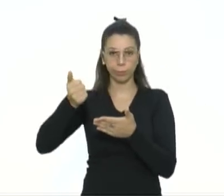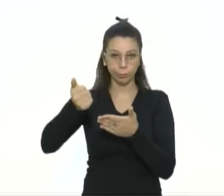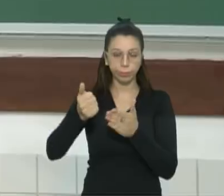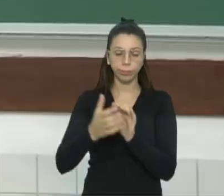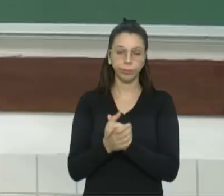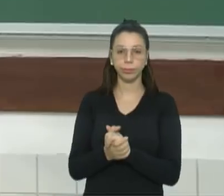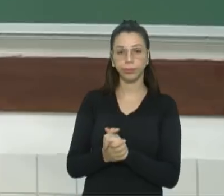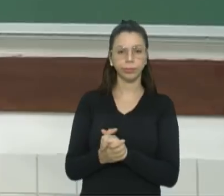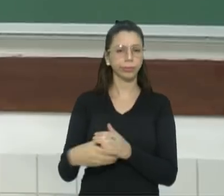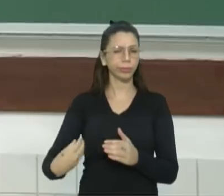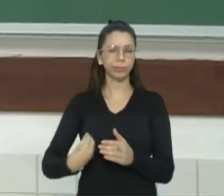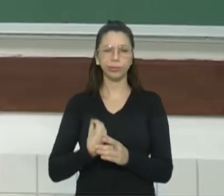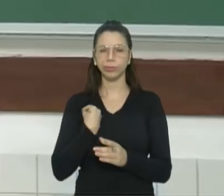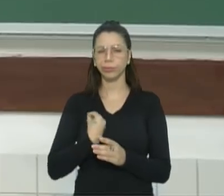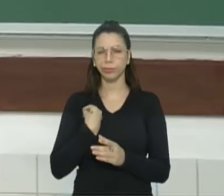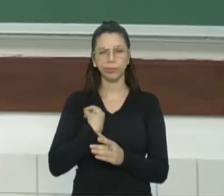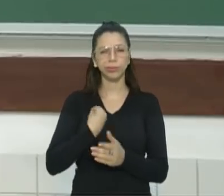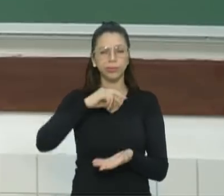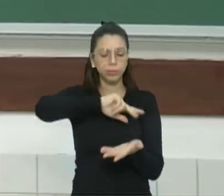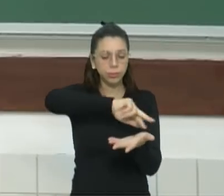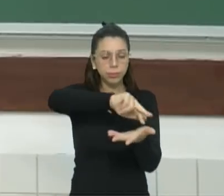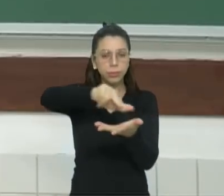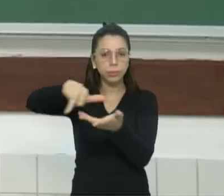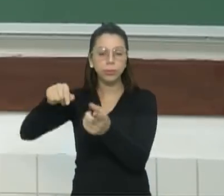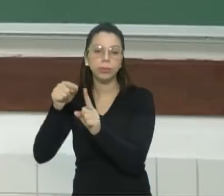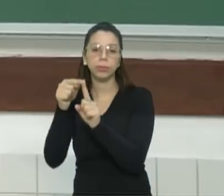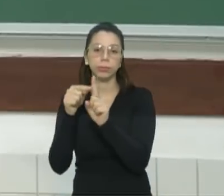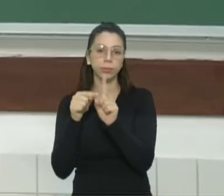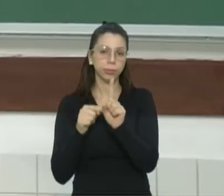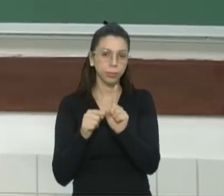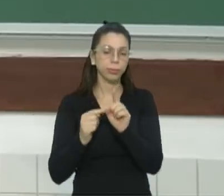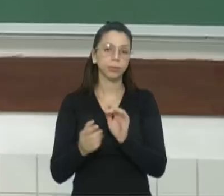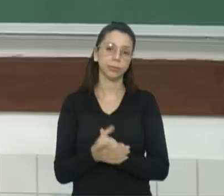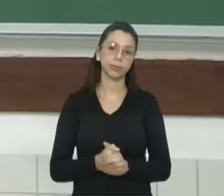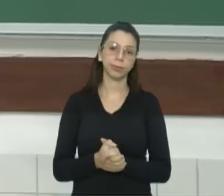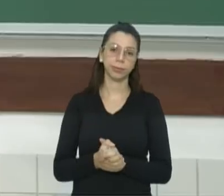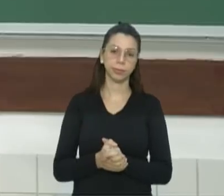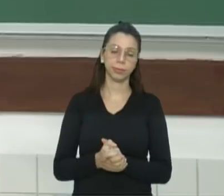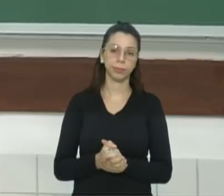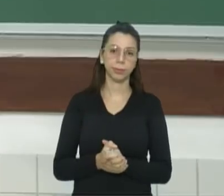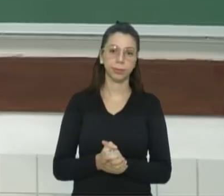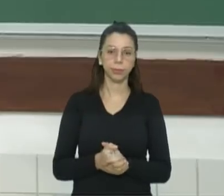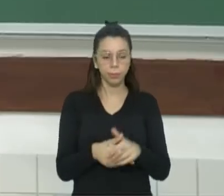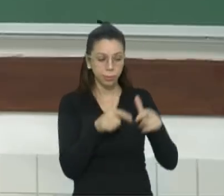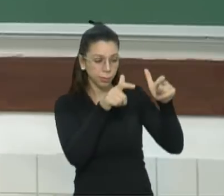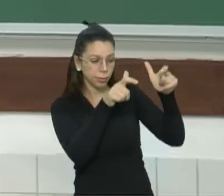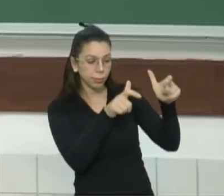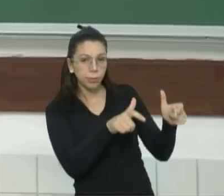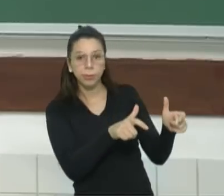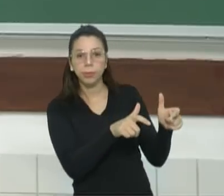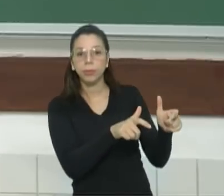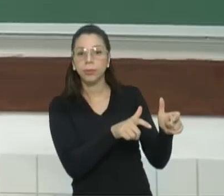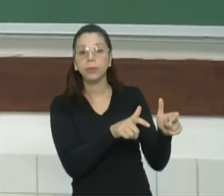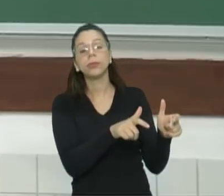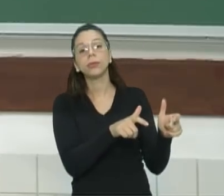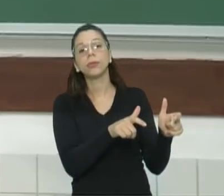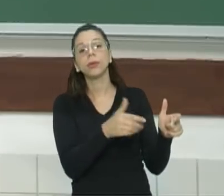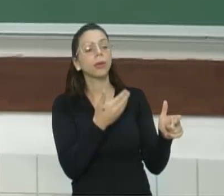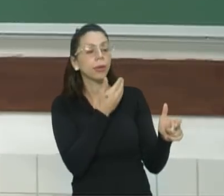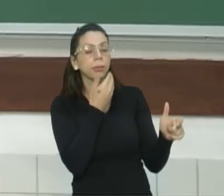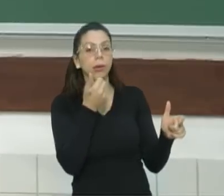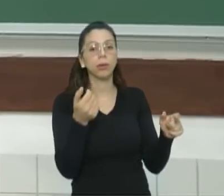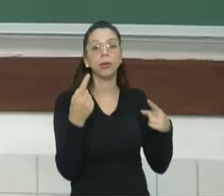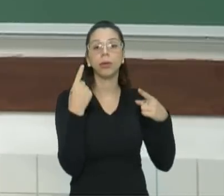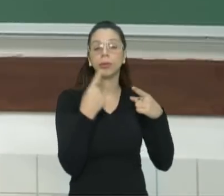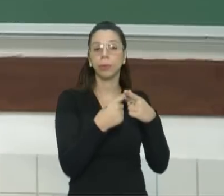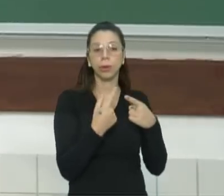E existem vários tipos de aristocracias. Alguns lugares, a aristocracia, elas são os melhores porque eles